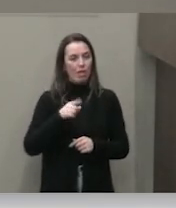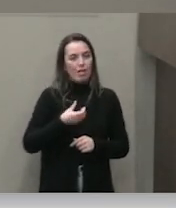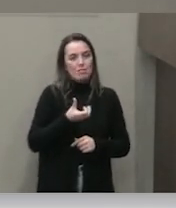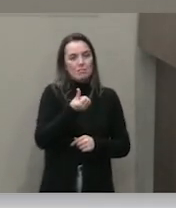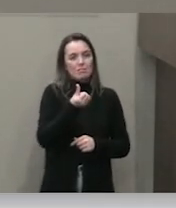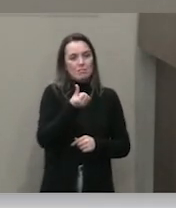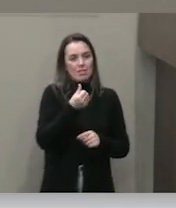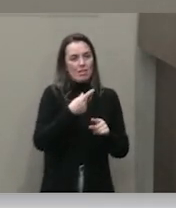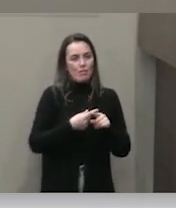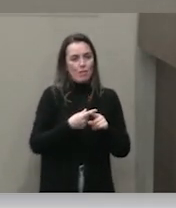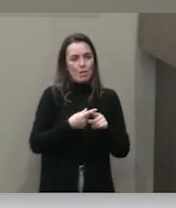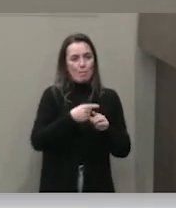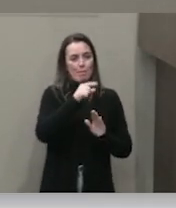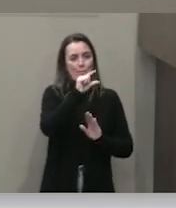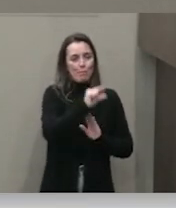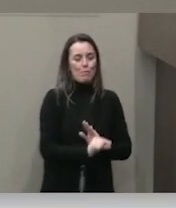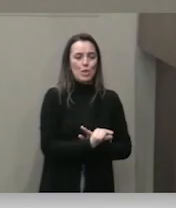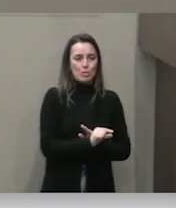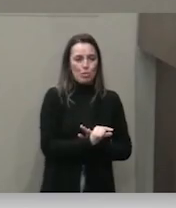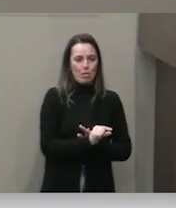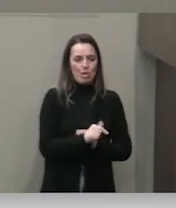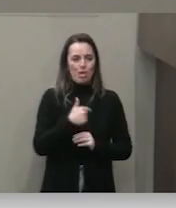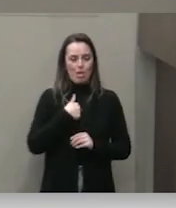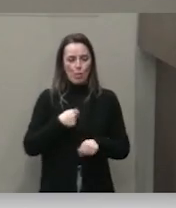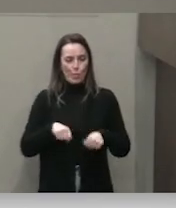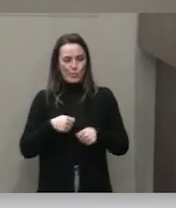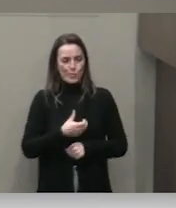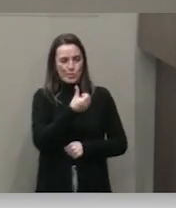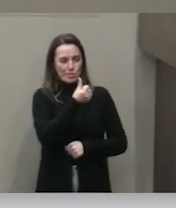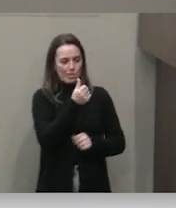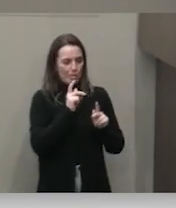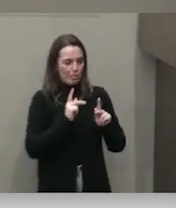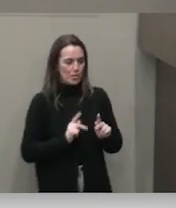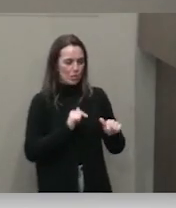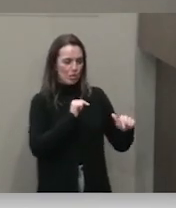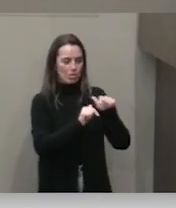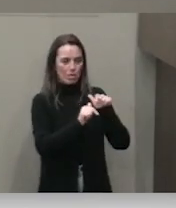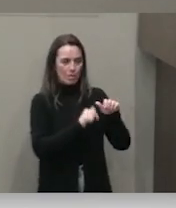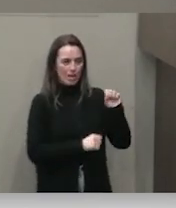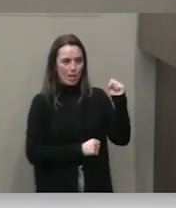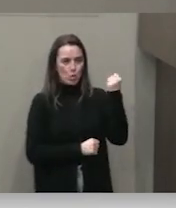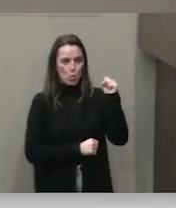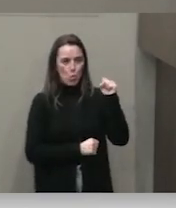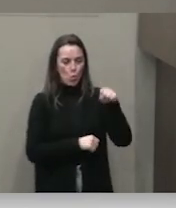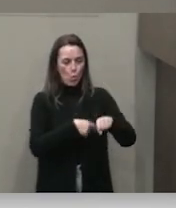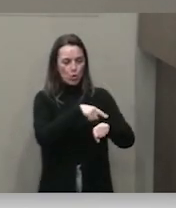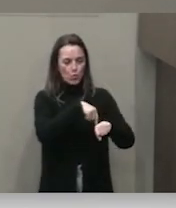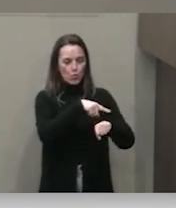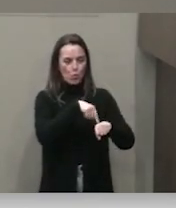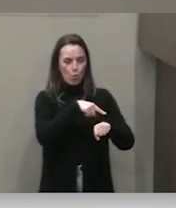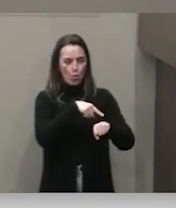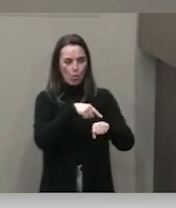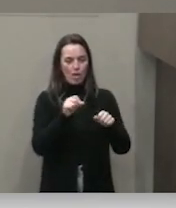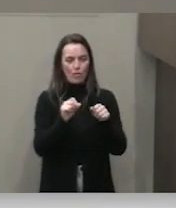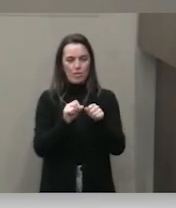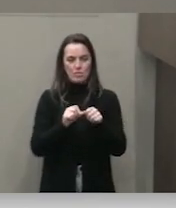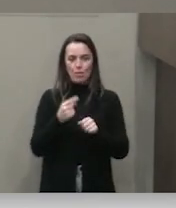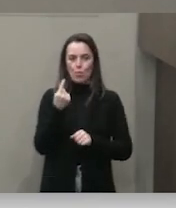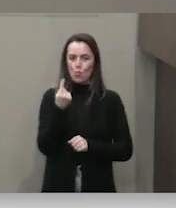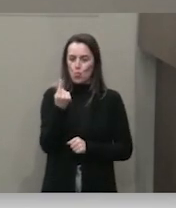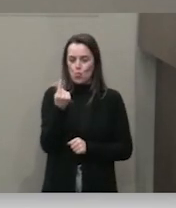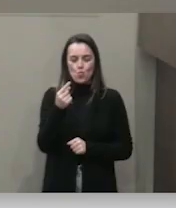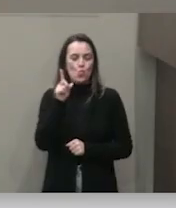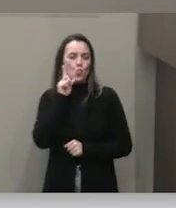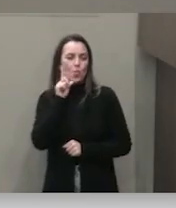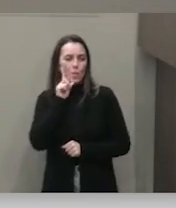norte-americano. Eu preciso de 6 pessoas trabalhando 8 horas para fazer o que um americano faz em 6 horas. Isso encarece em